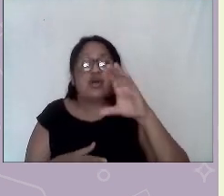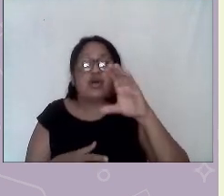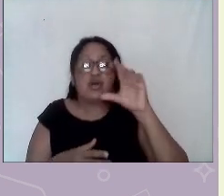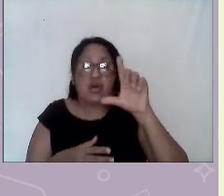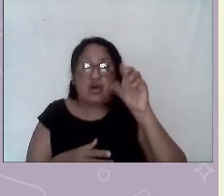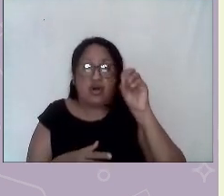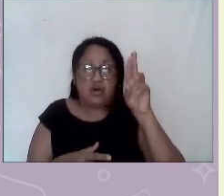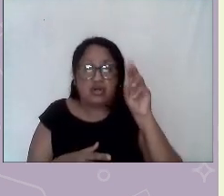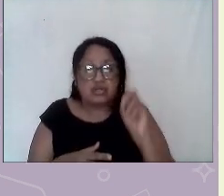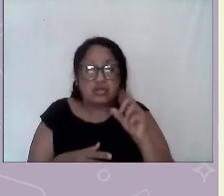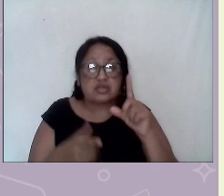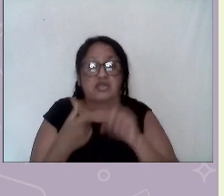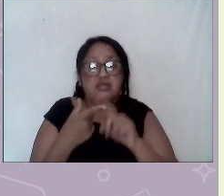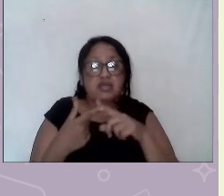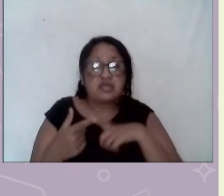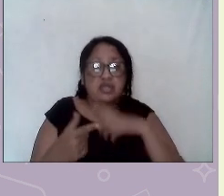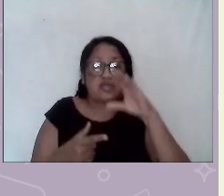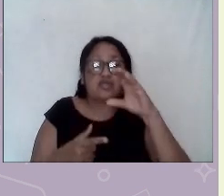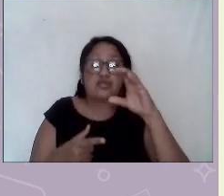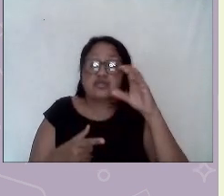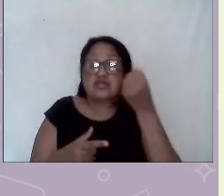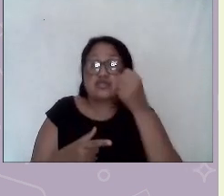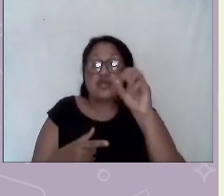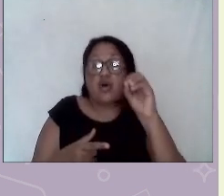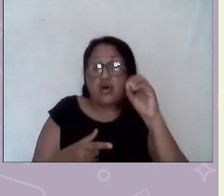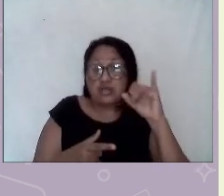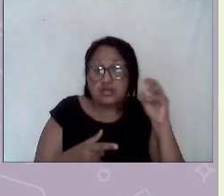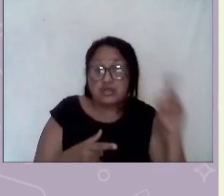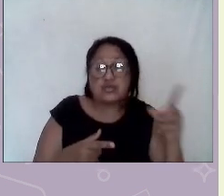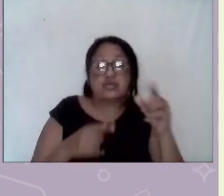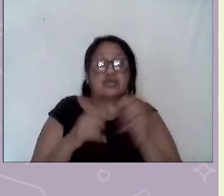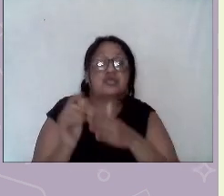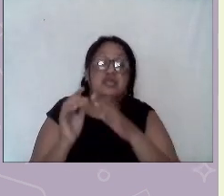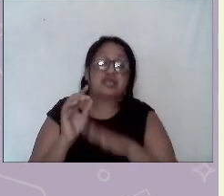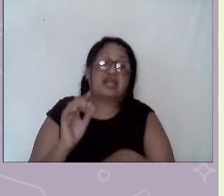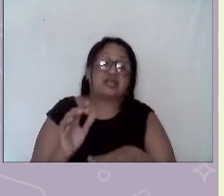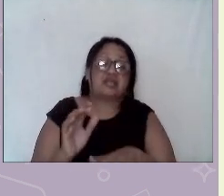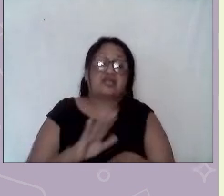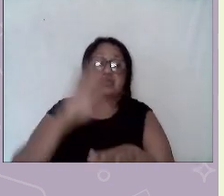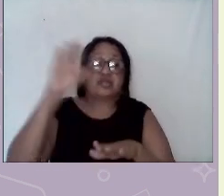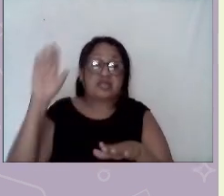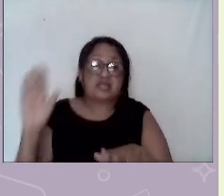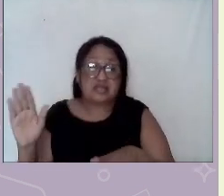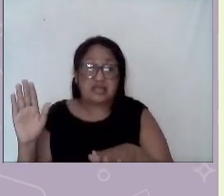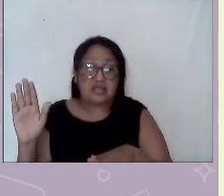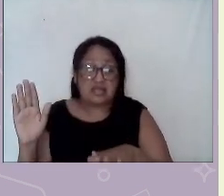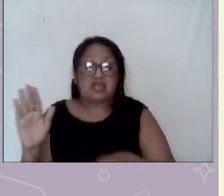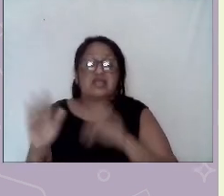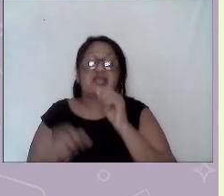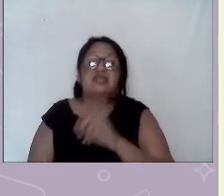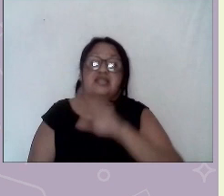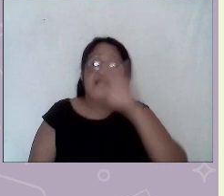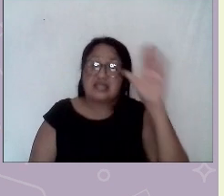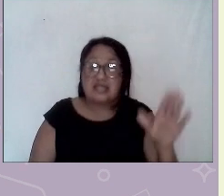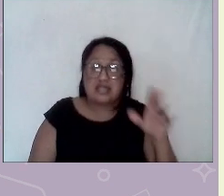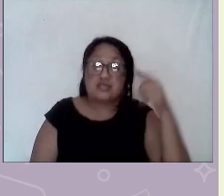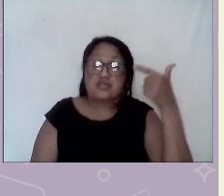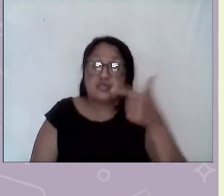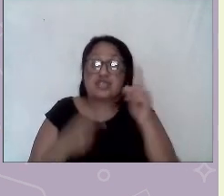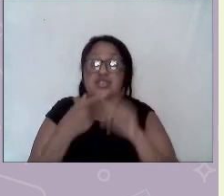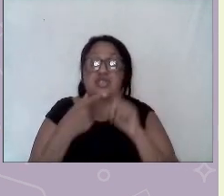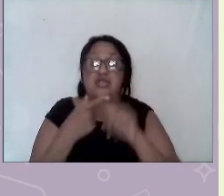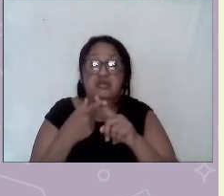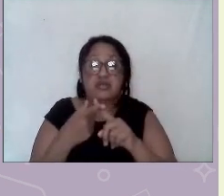eu tenho sódio eu tenho dois do lado esquerdo da reação do lado direito eu tenho dois sódios também está balanceado